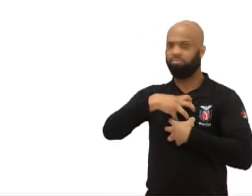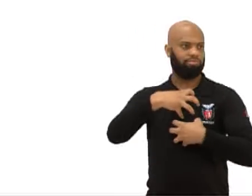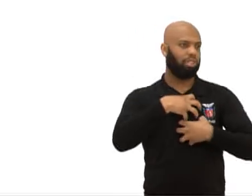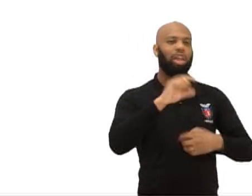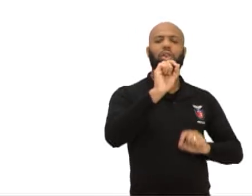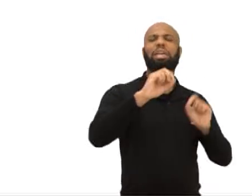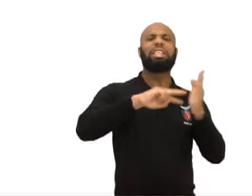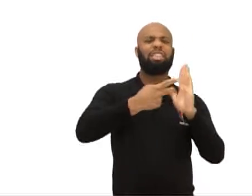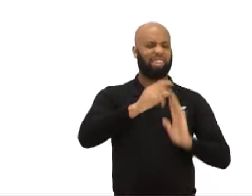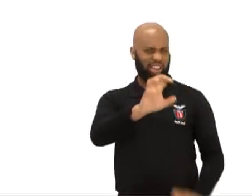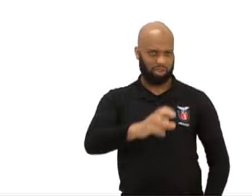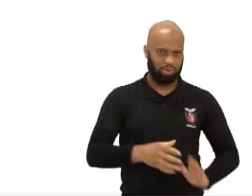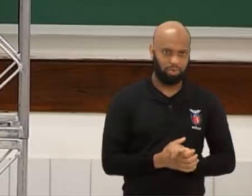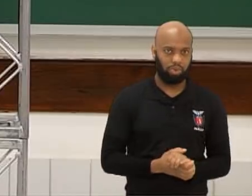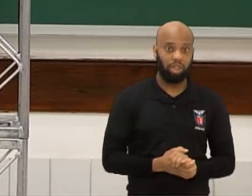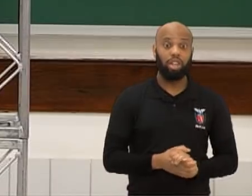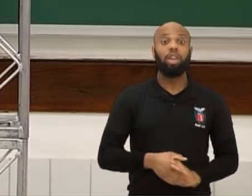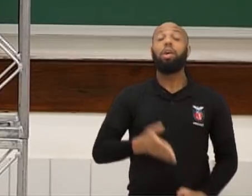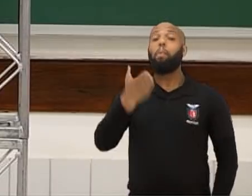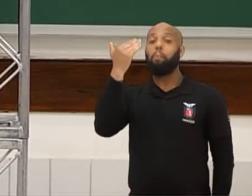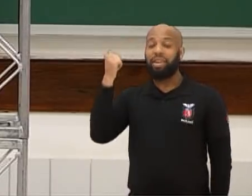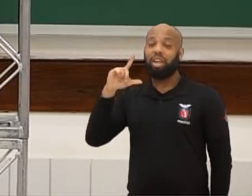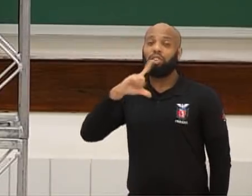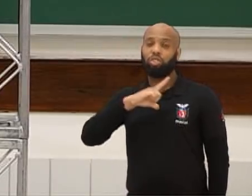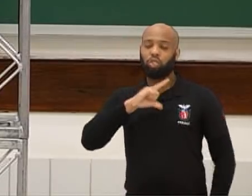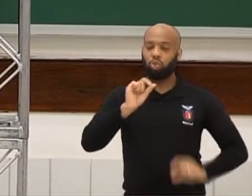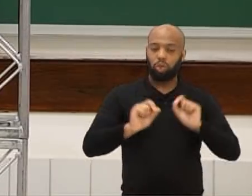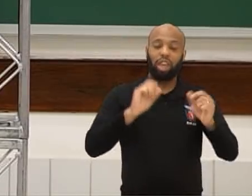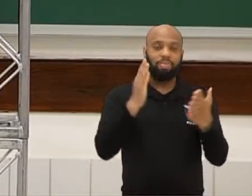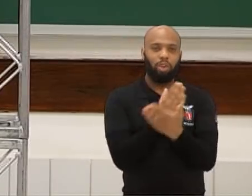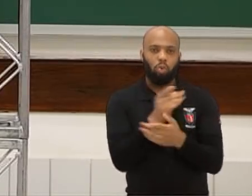que isso quer dizer? Que tinha, sim,